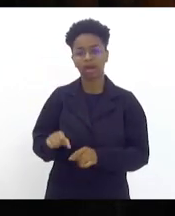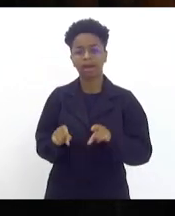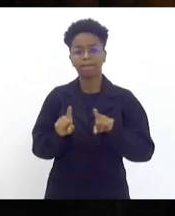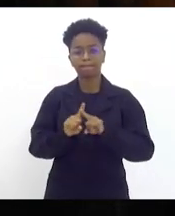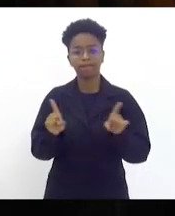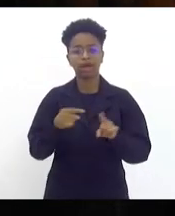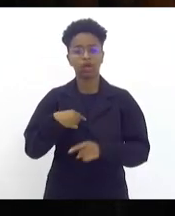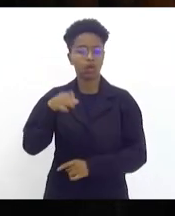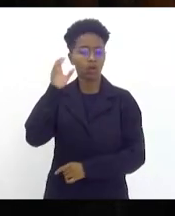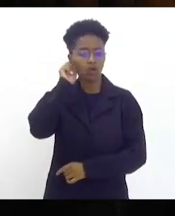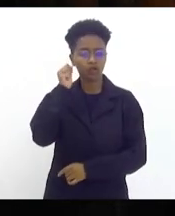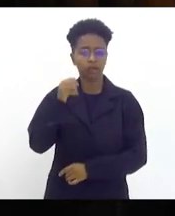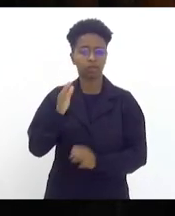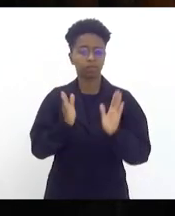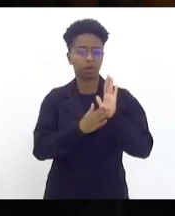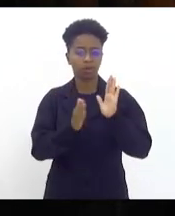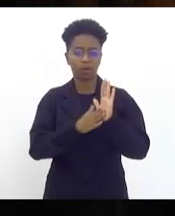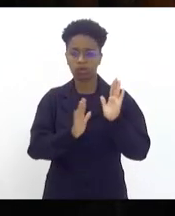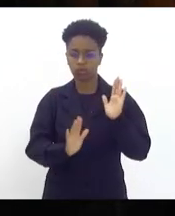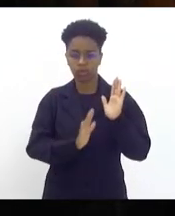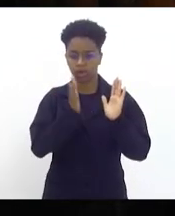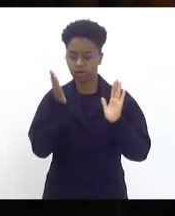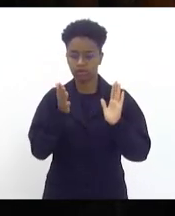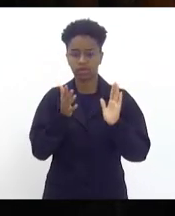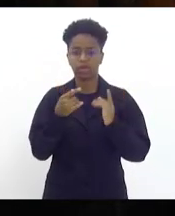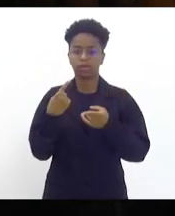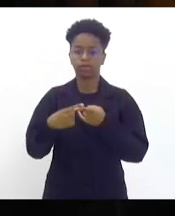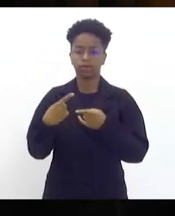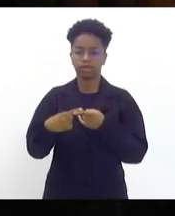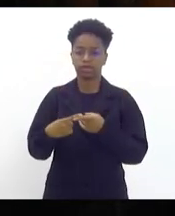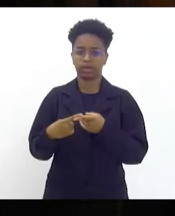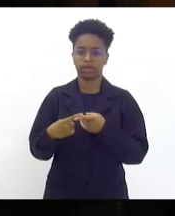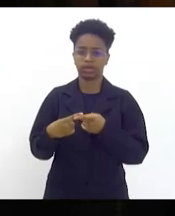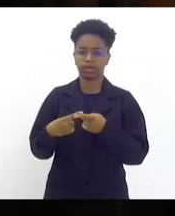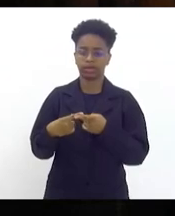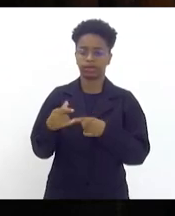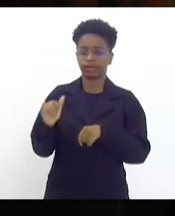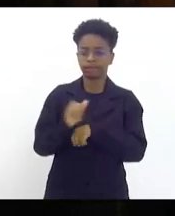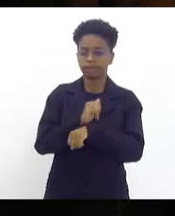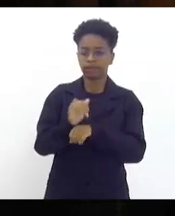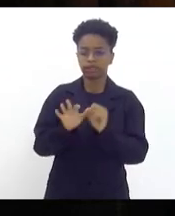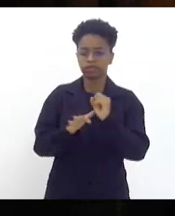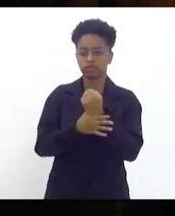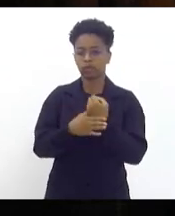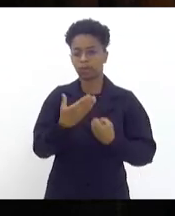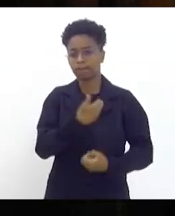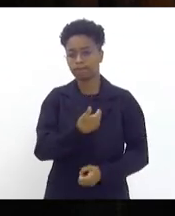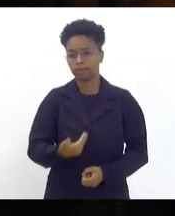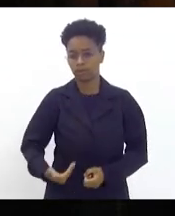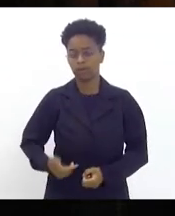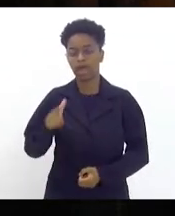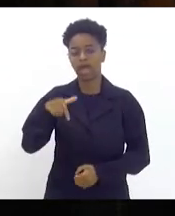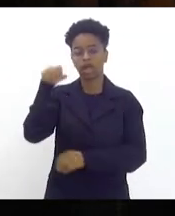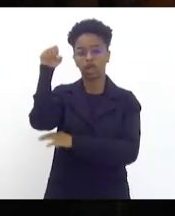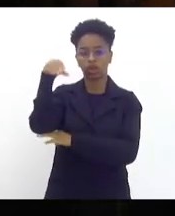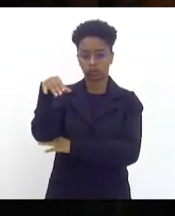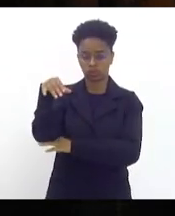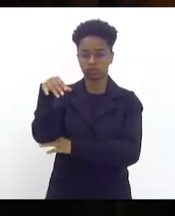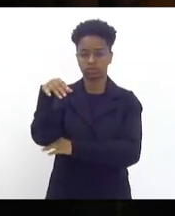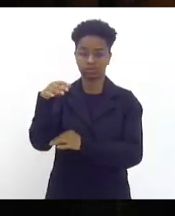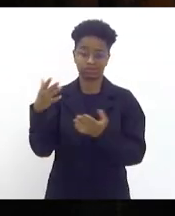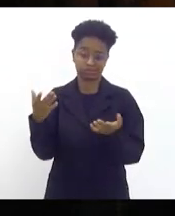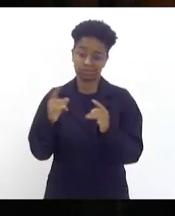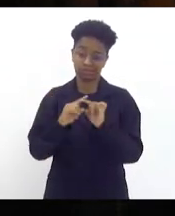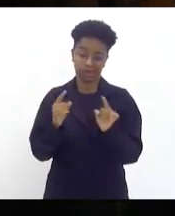propostas estapafúrdias de que um instrumento de Segurança Pública seriam seria a iluminação eu